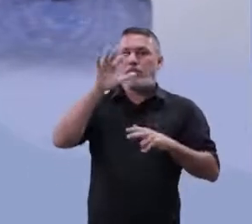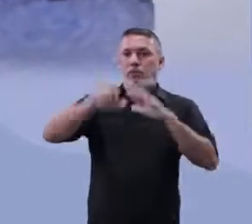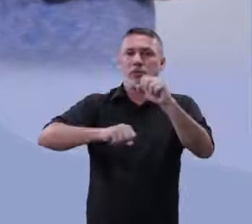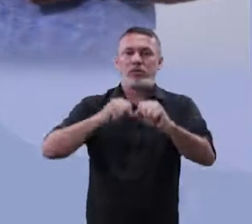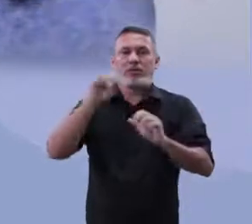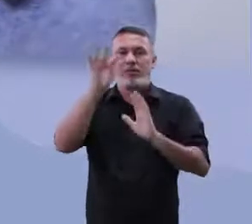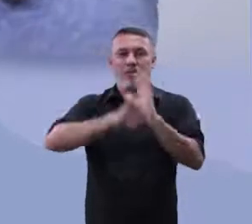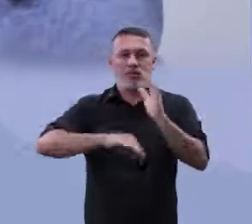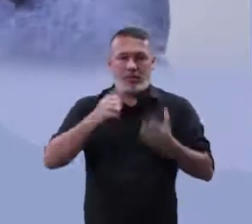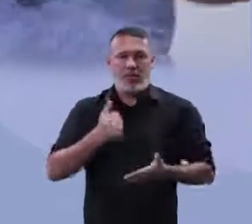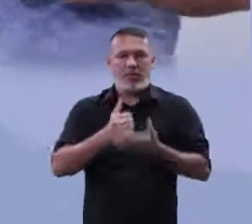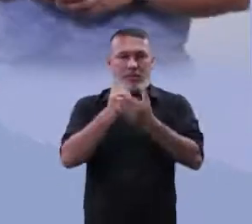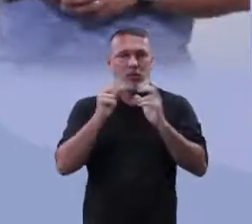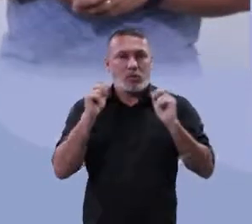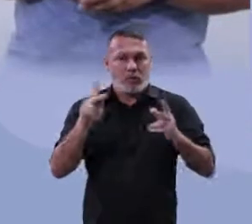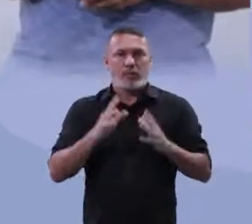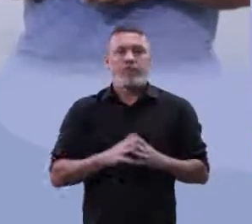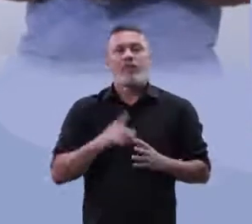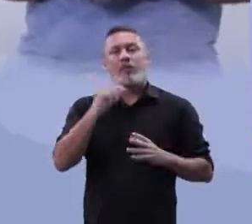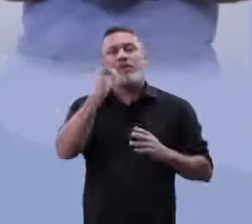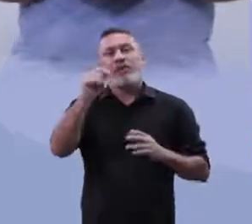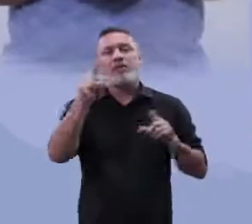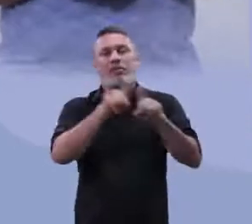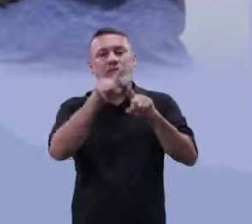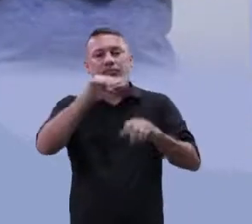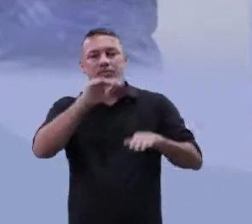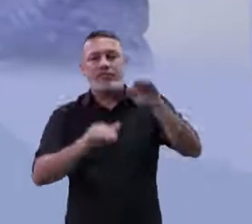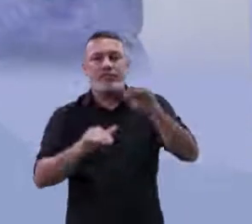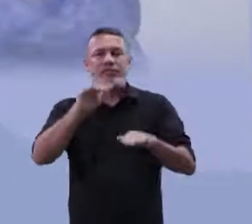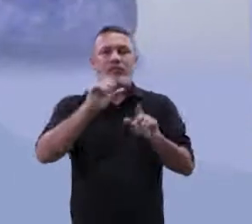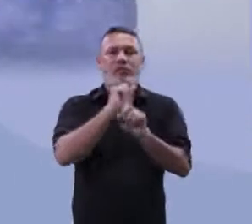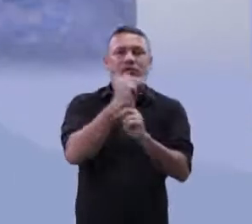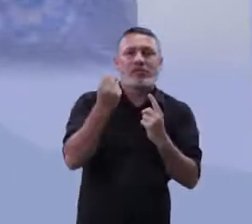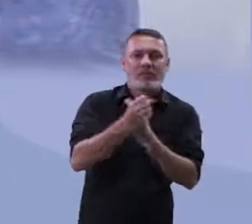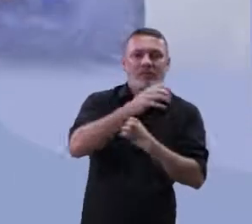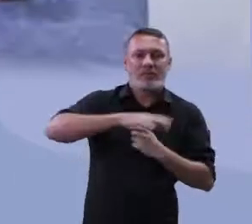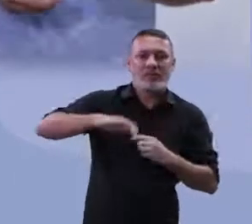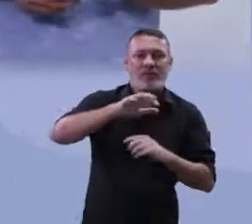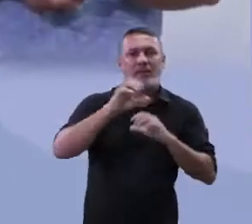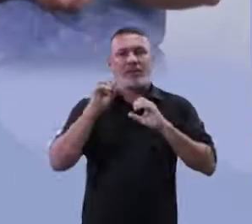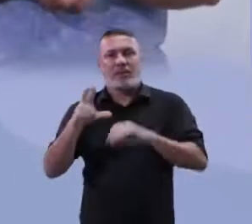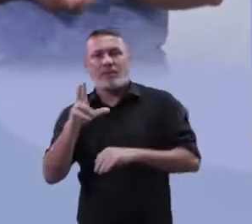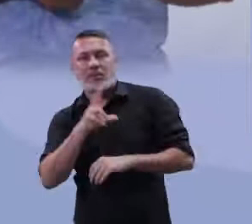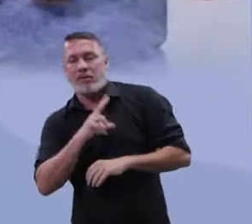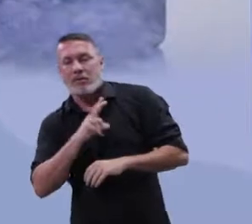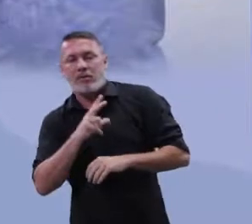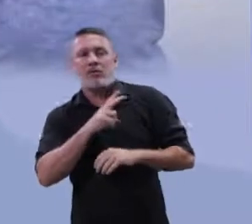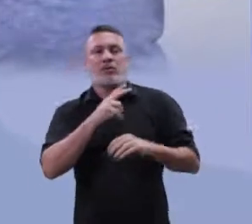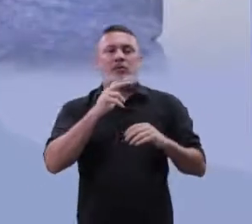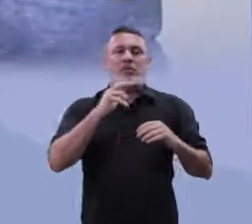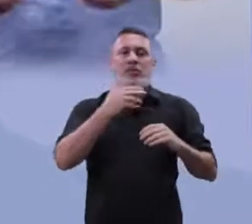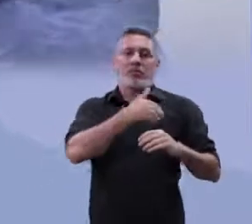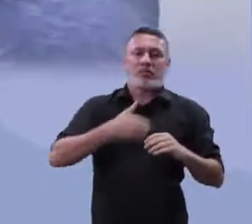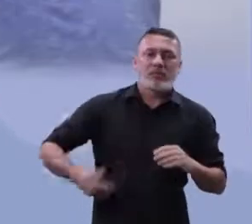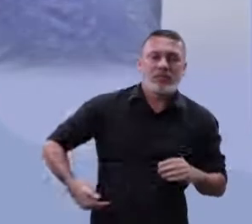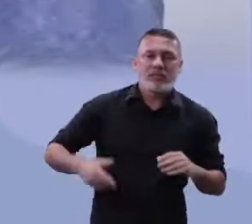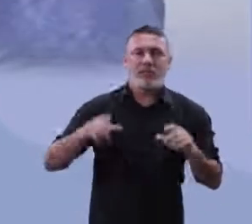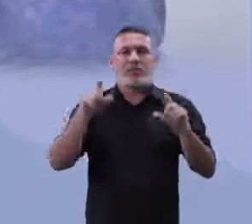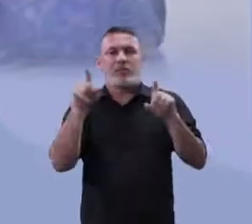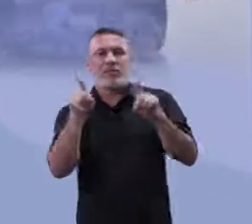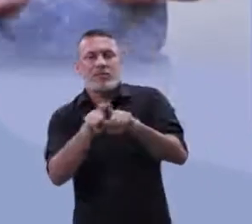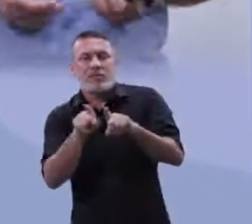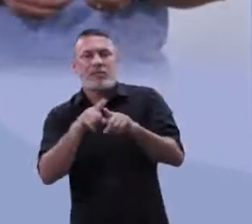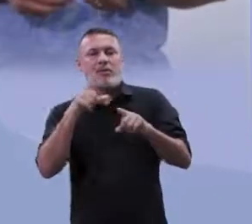buscar ali do texto de apoio. Falei com vocês que as desigualdades hoje entre o ensino público e o privado, né, da questão